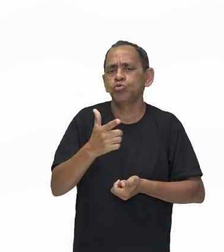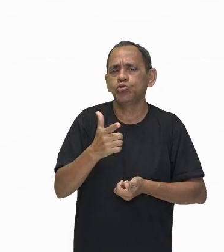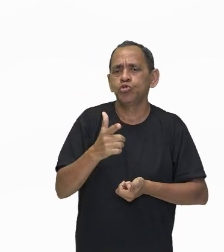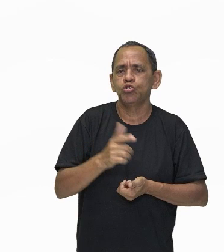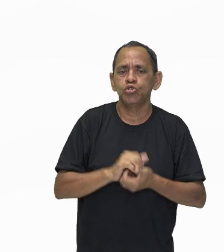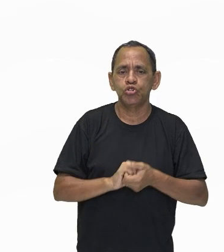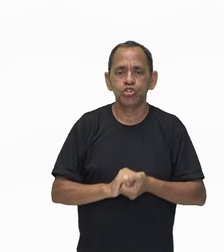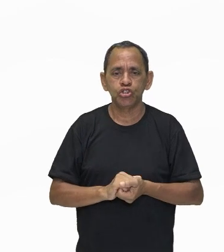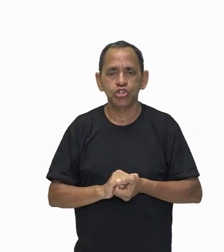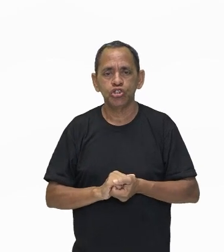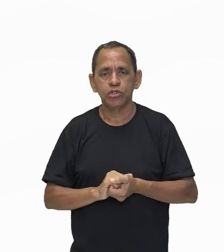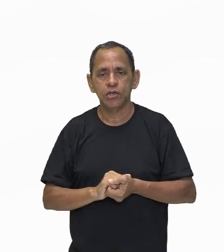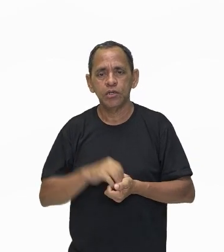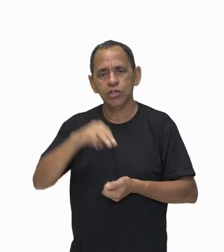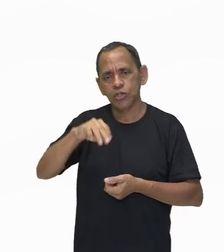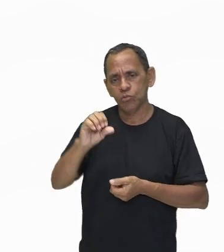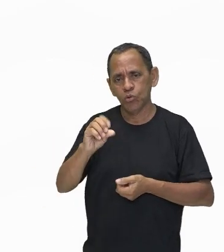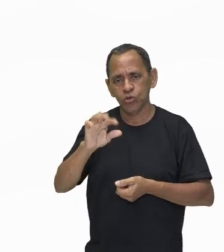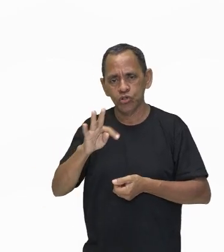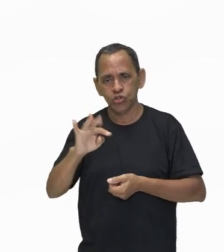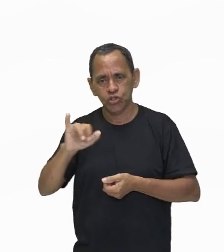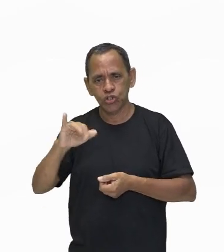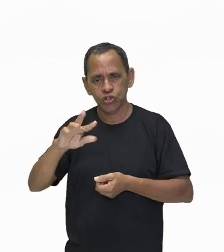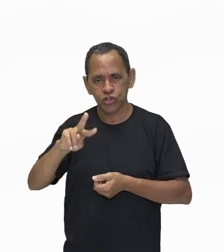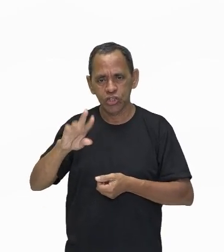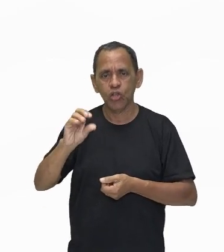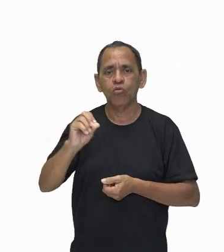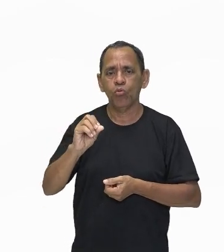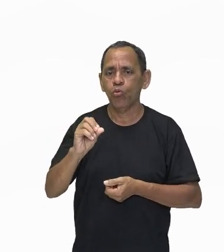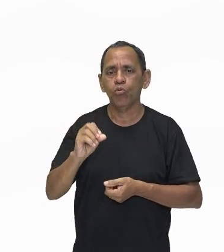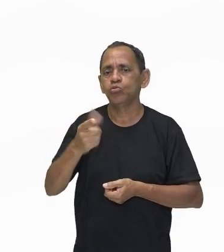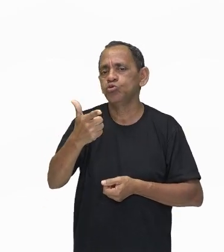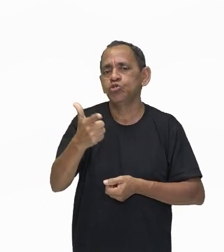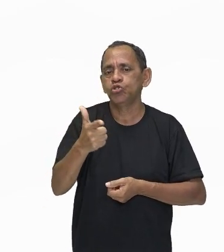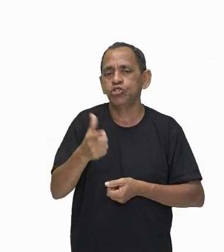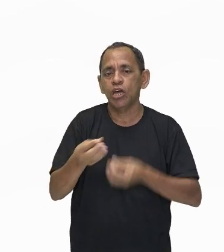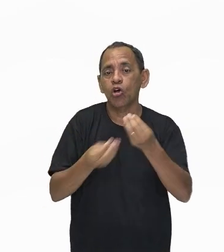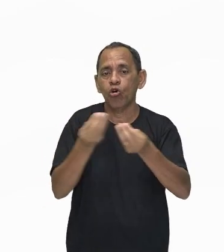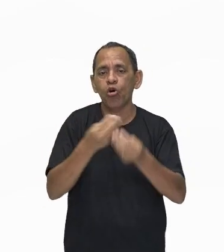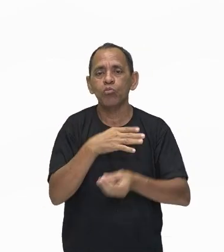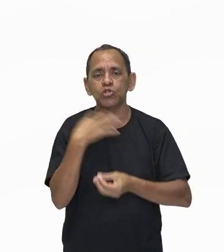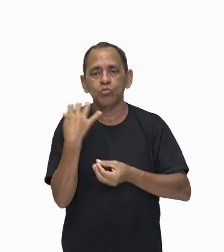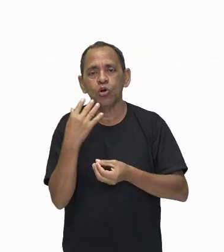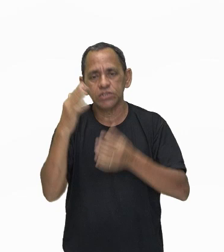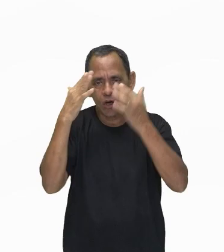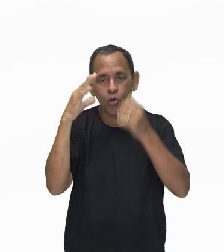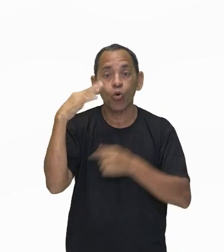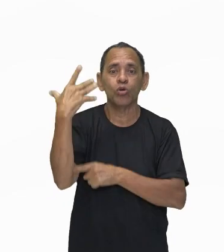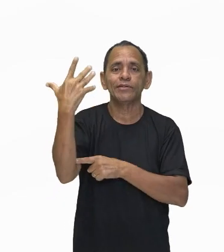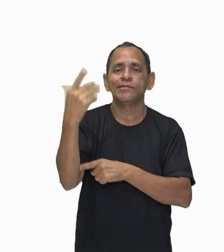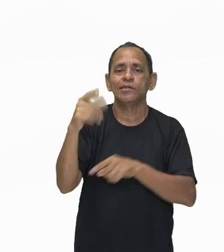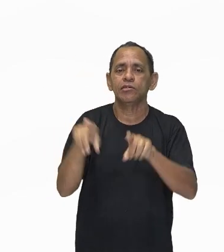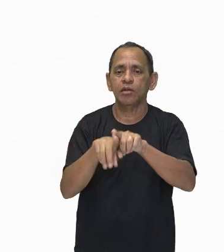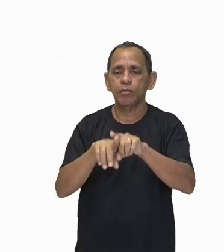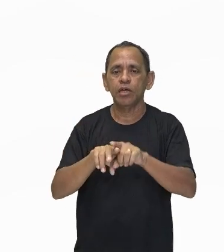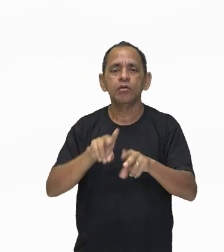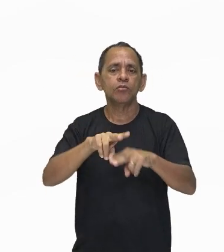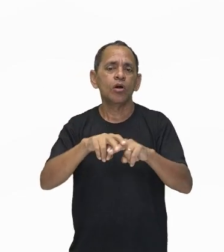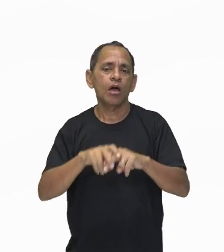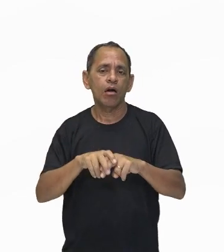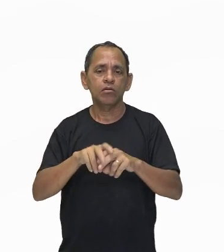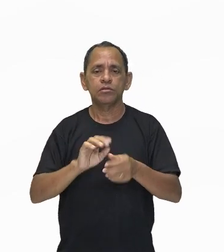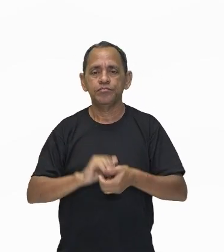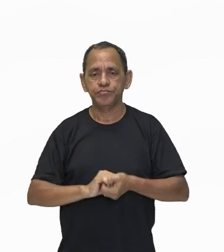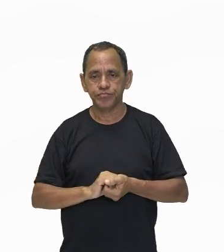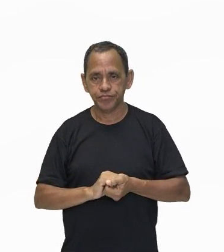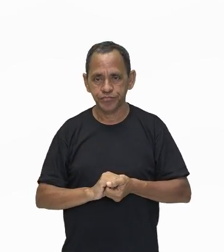esse MVCI aí significa exatamente isso, mortes violentas por causa indeterminada, tá?